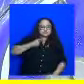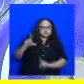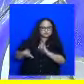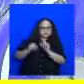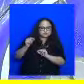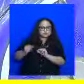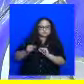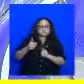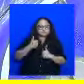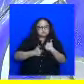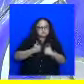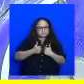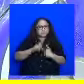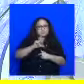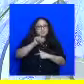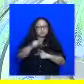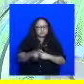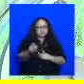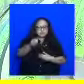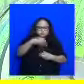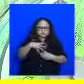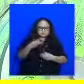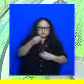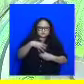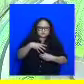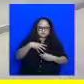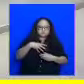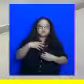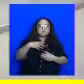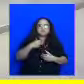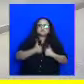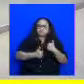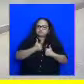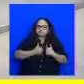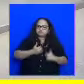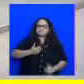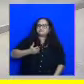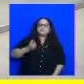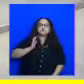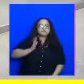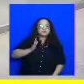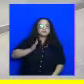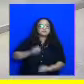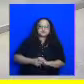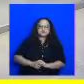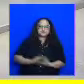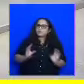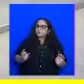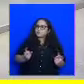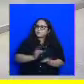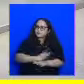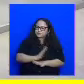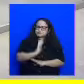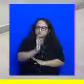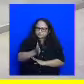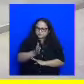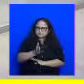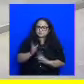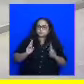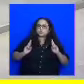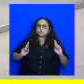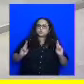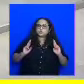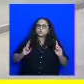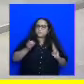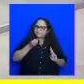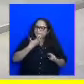Em seguida, o globo será reabastecido para o sorteio do Time do Coração. Tudo pronto? Apostas em mãos, estamos na torcida.